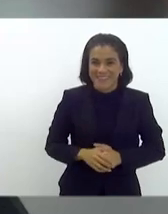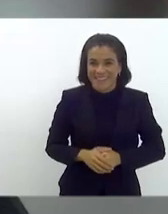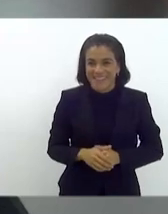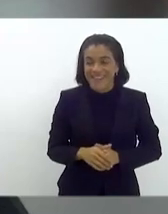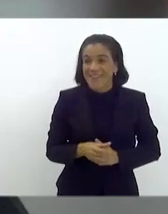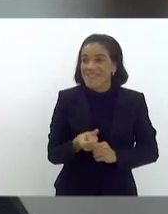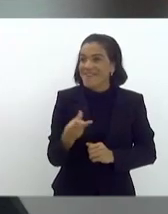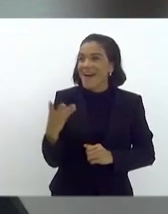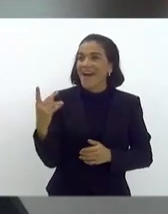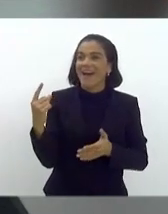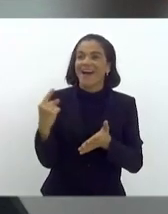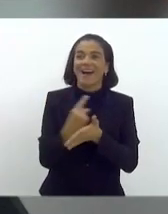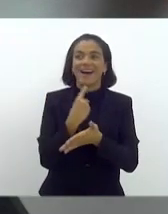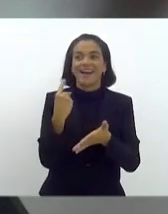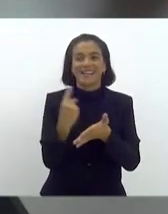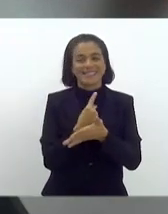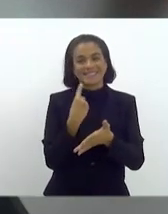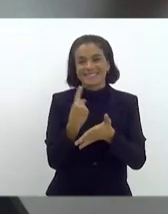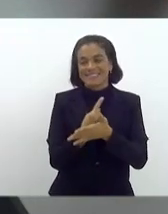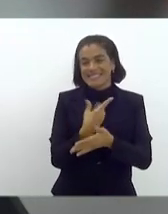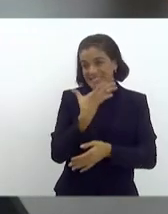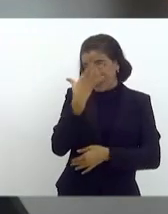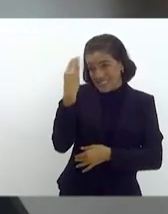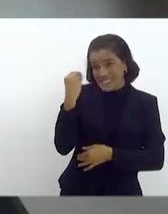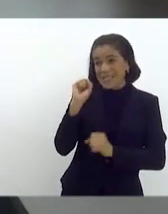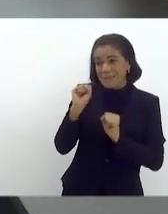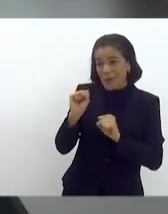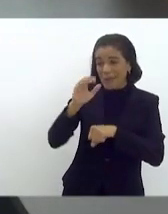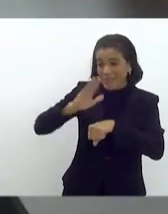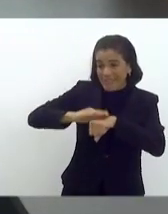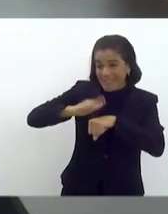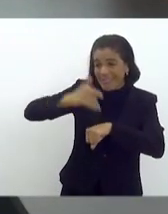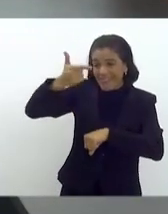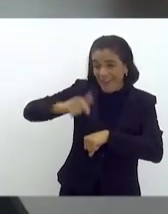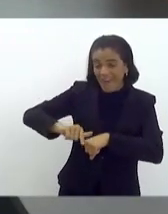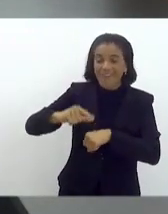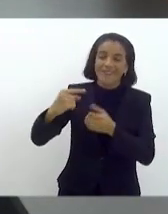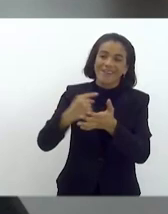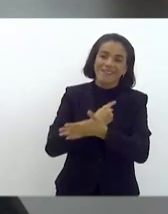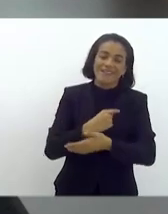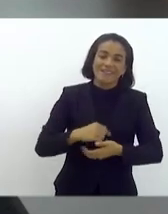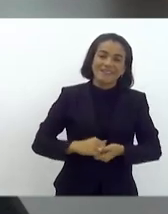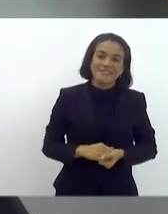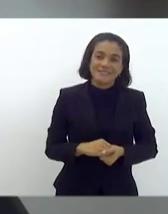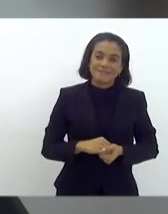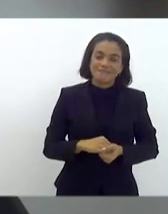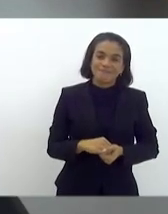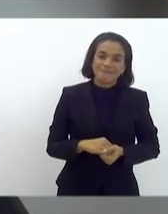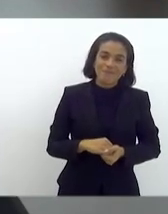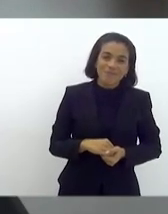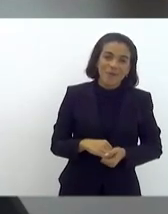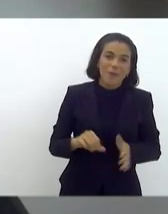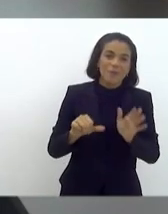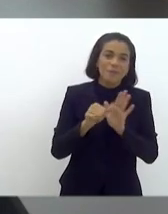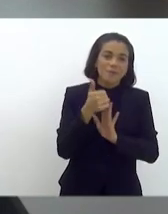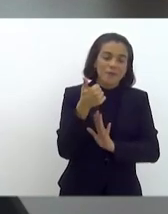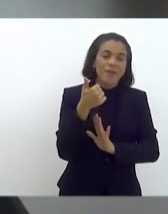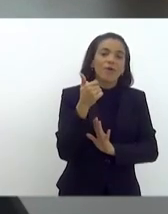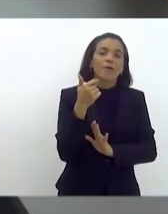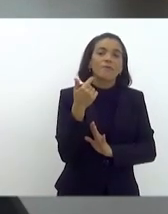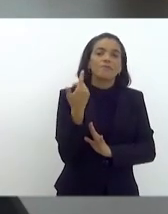vieram várias perguntas então Caso eu esqueça de alguma Fique à vontade para reiterar então o primeiro ponto de fato